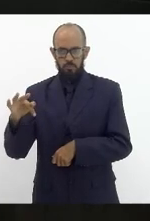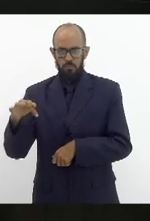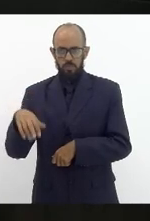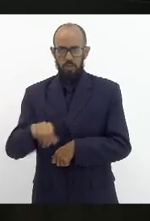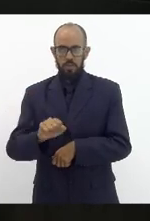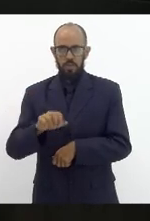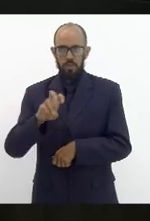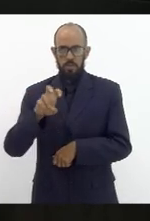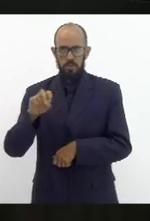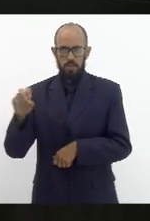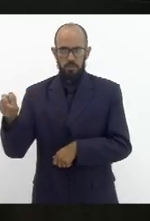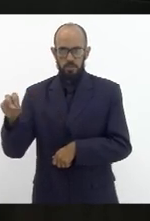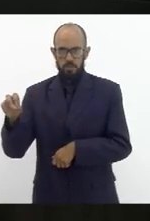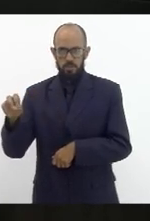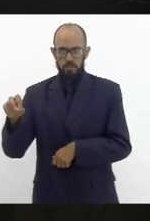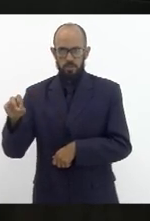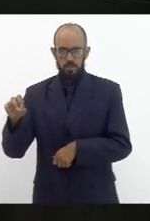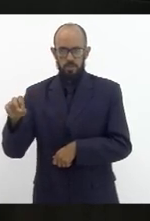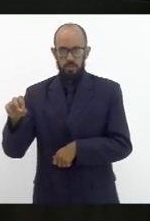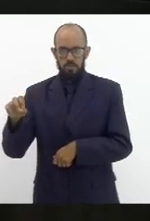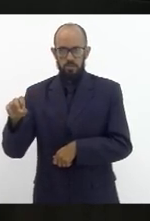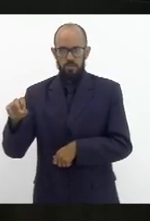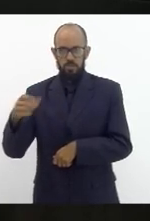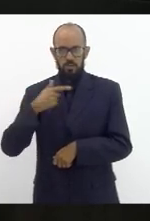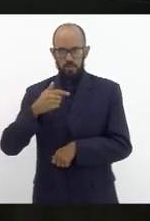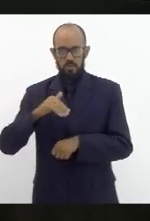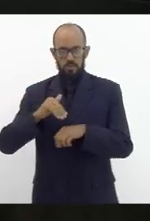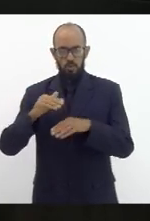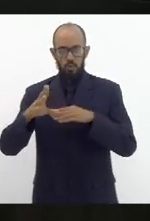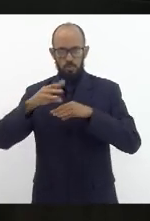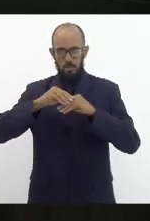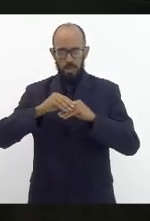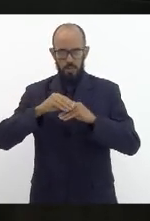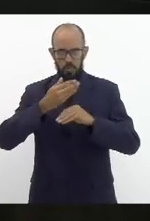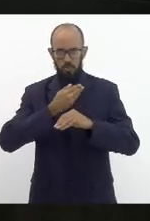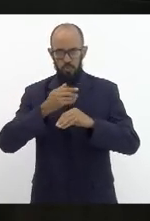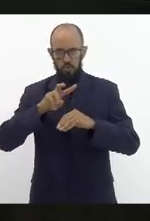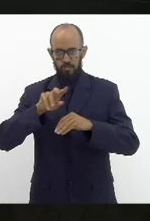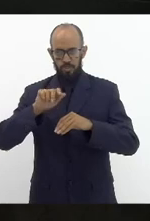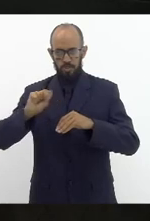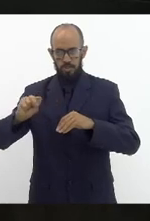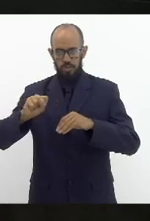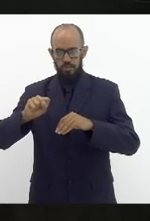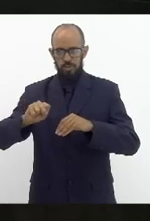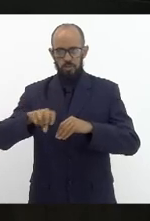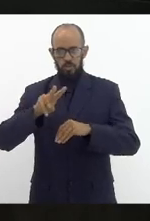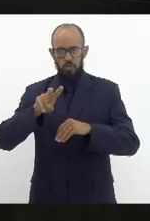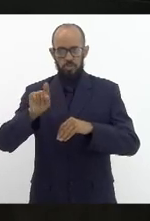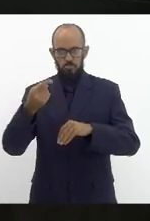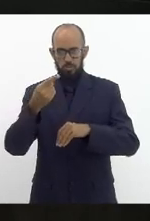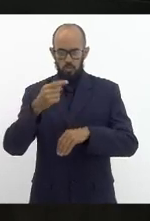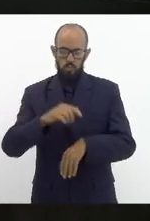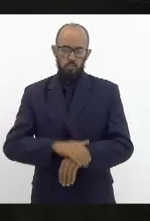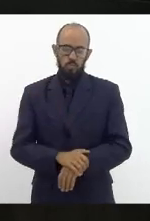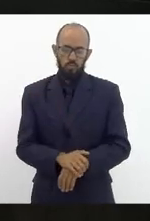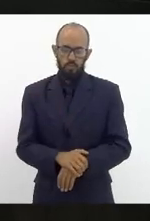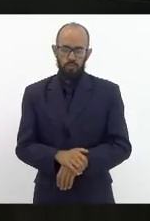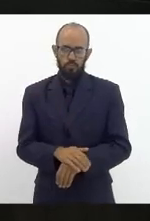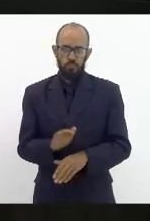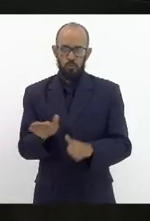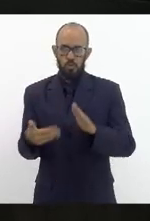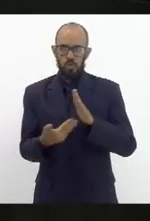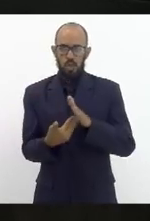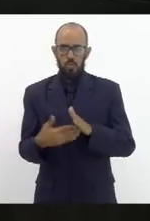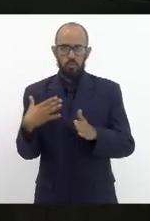edital, 500. E, nesse aumento de vagas anunciado pelo governador, 2 mil vagas. Total de aprovados na